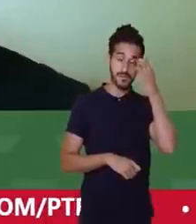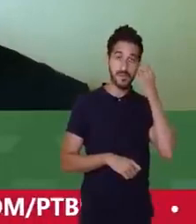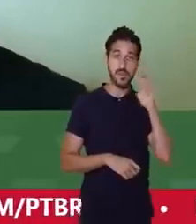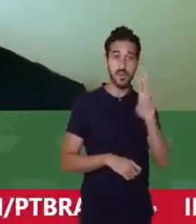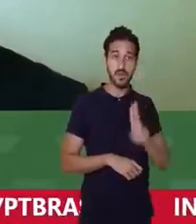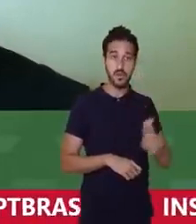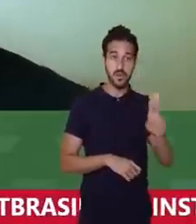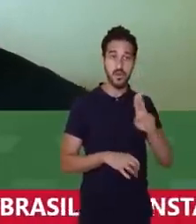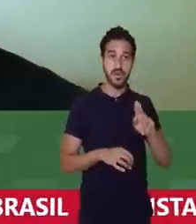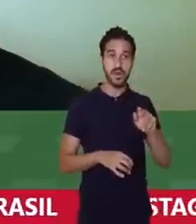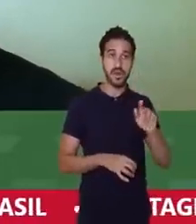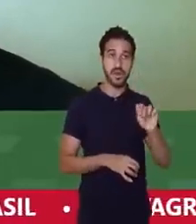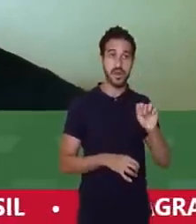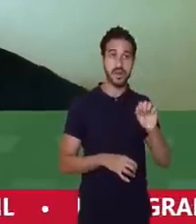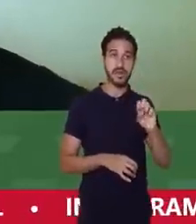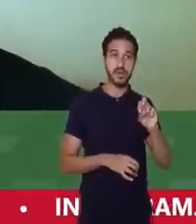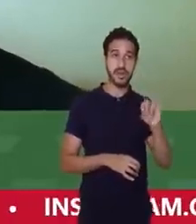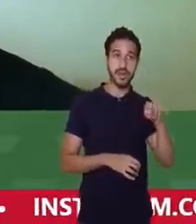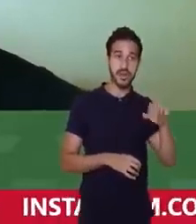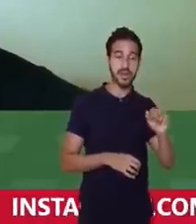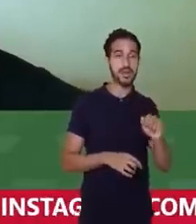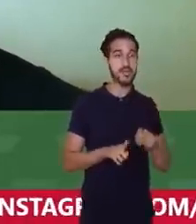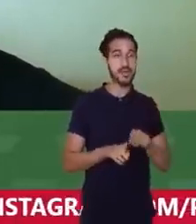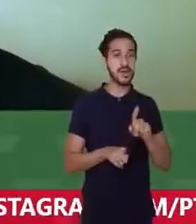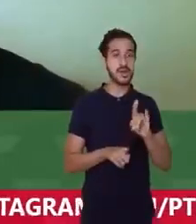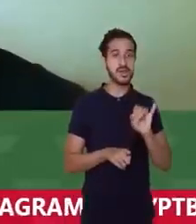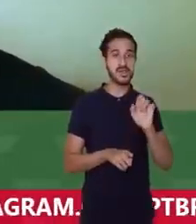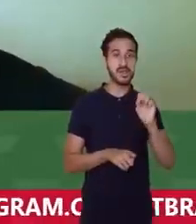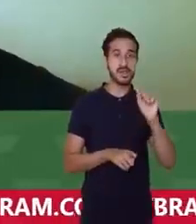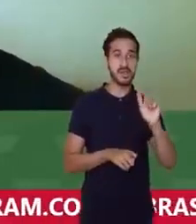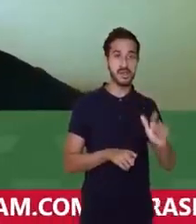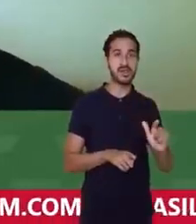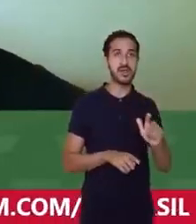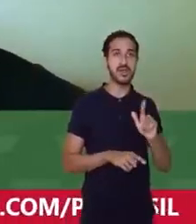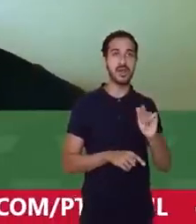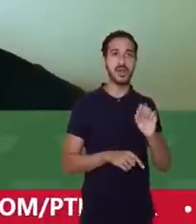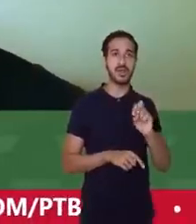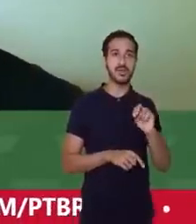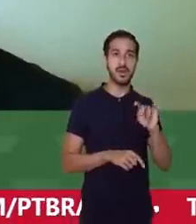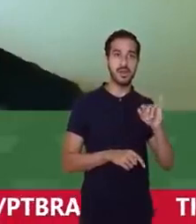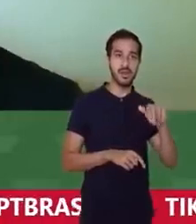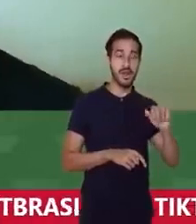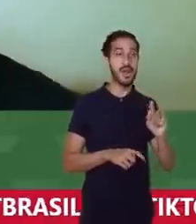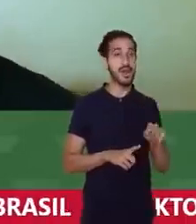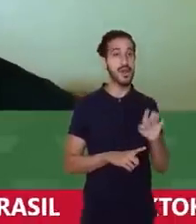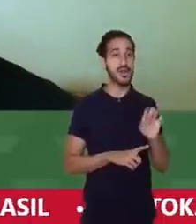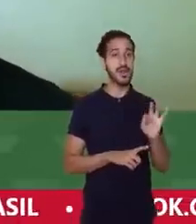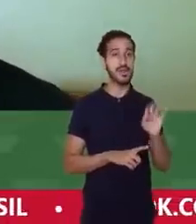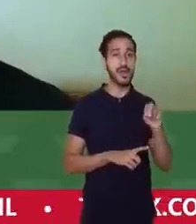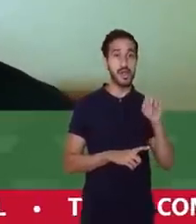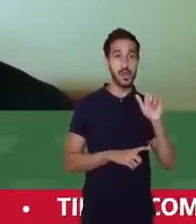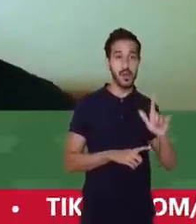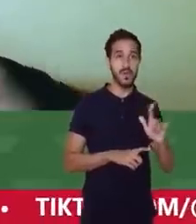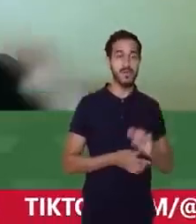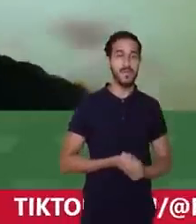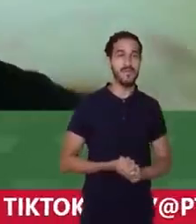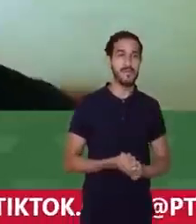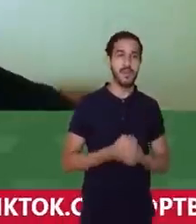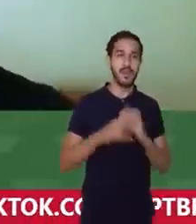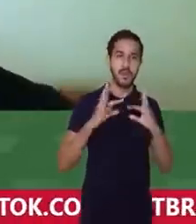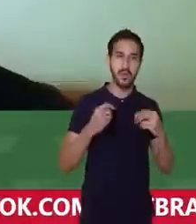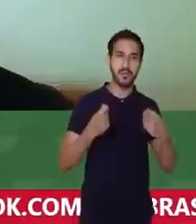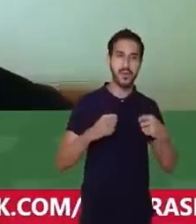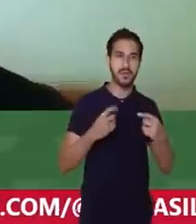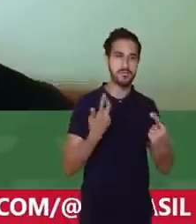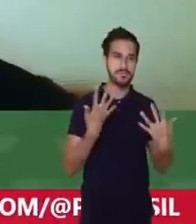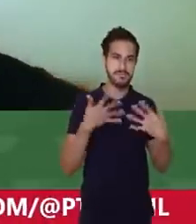ao uso da gasolina e do diesel, mas sobretudo do diesel. Da gasolina era o etanol. Então, por tudo isso, ela tinha